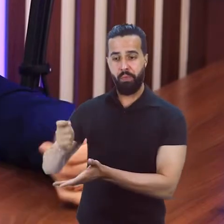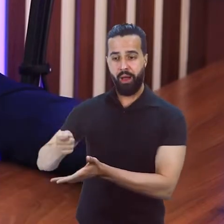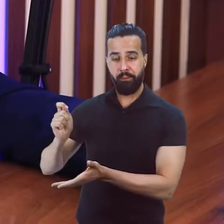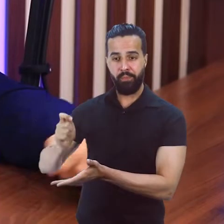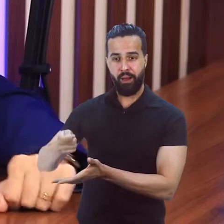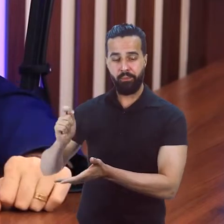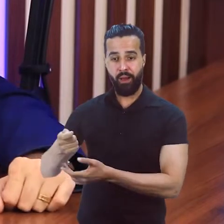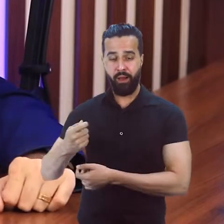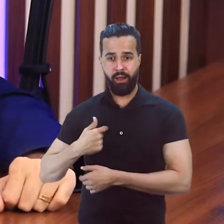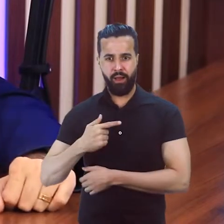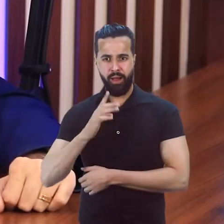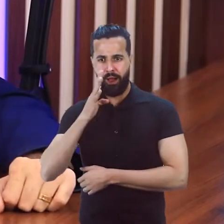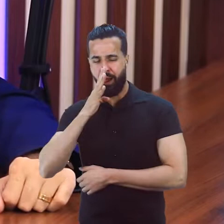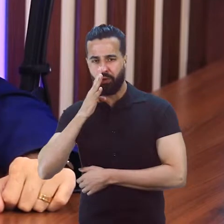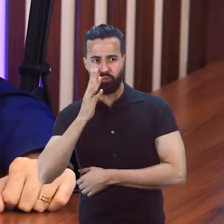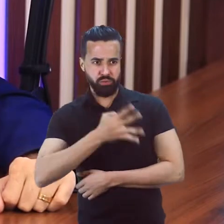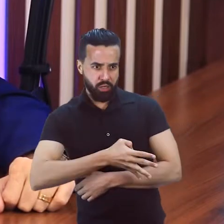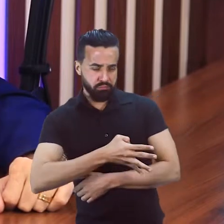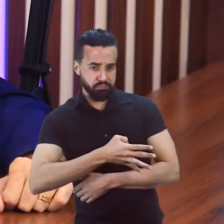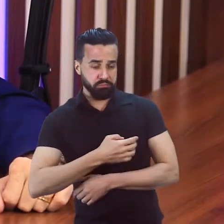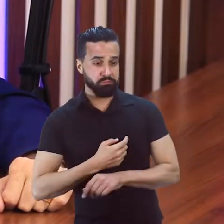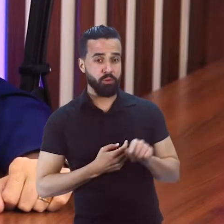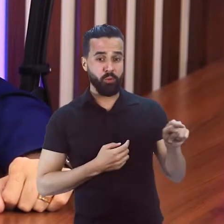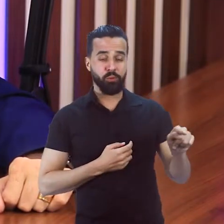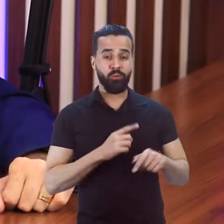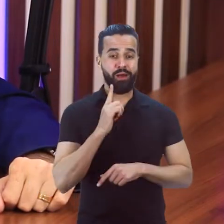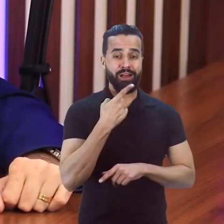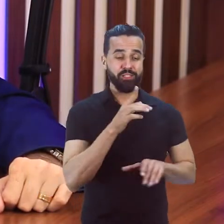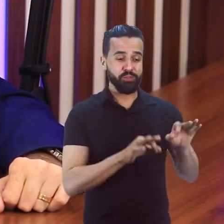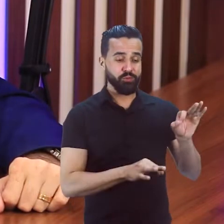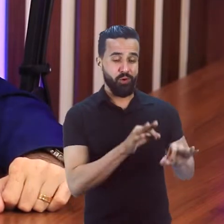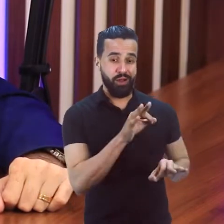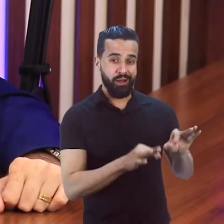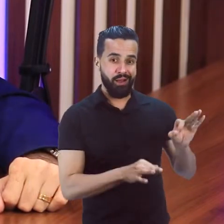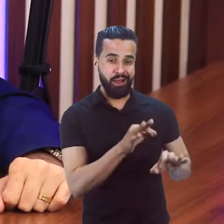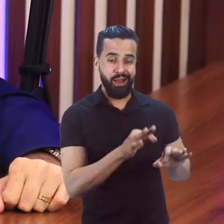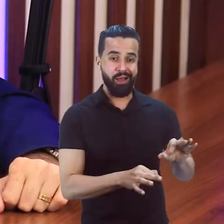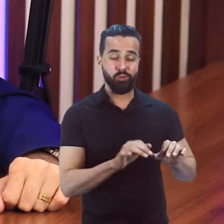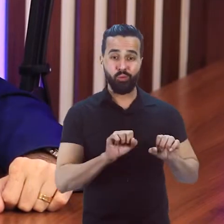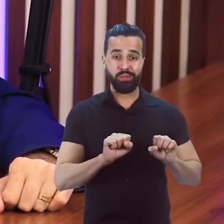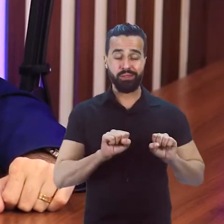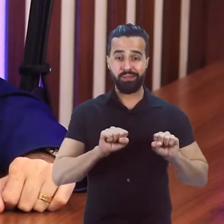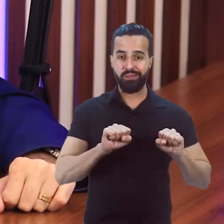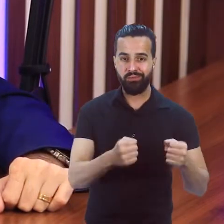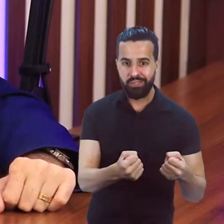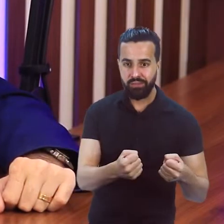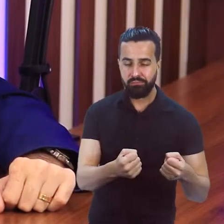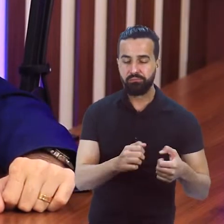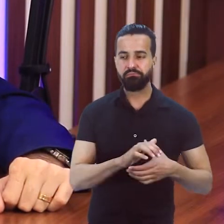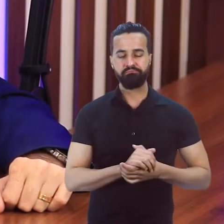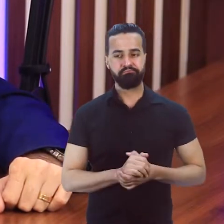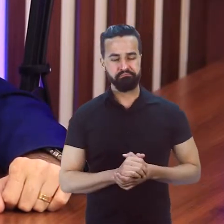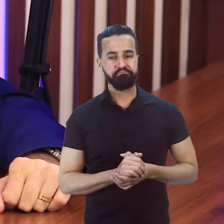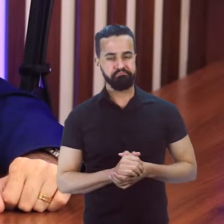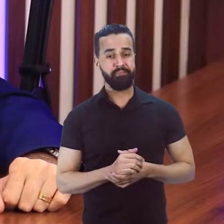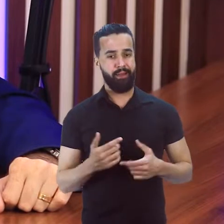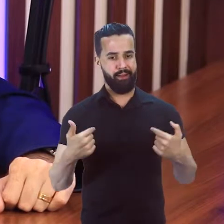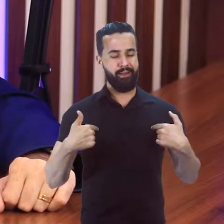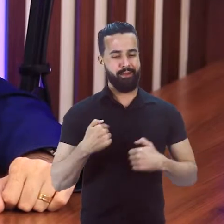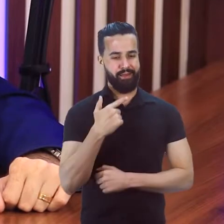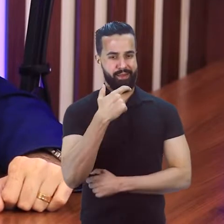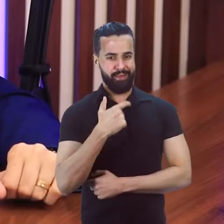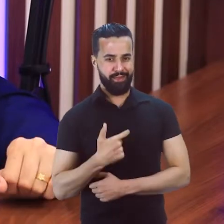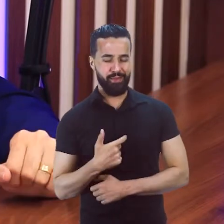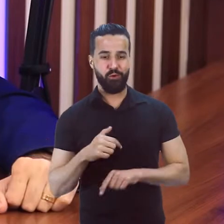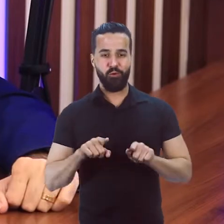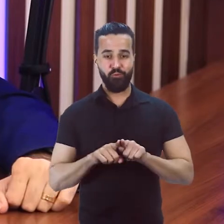né, logicamente, e o outro vai ser o advogado de defesa. Né? E aí eu peguei esse encargo, né, de fazer a